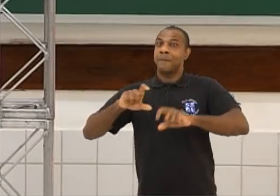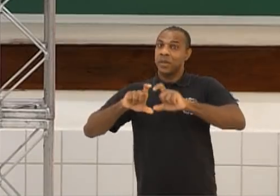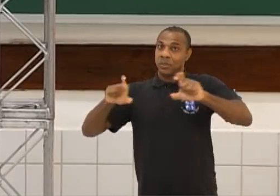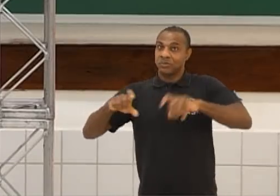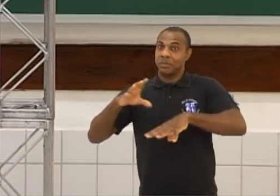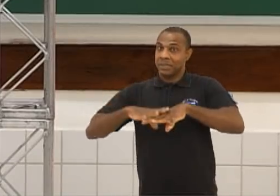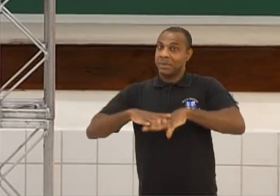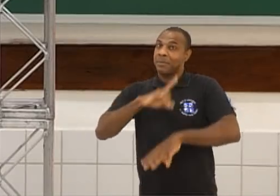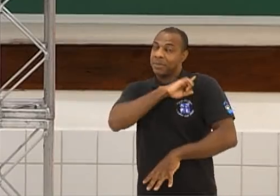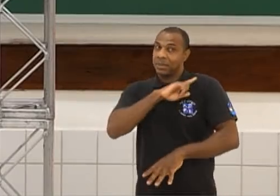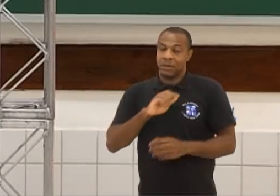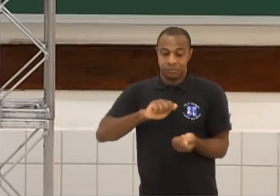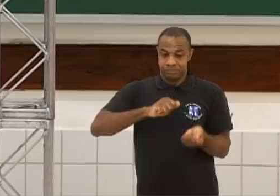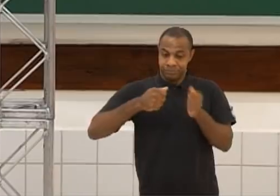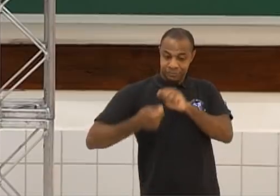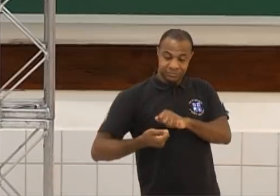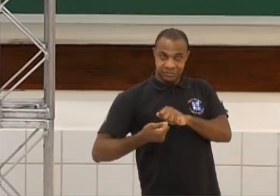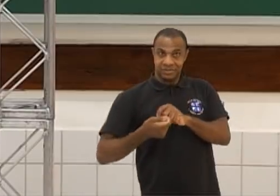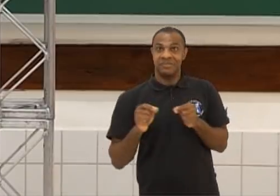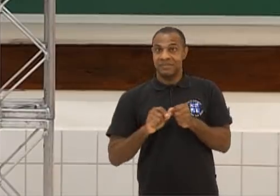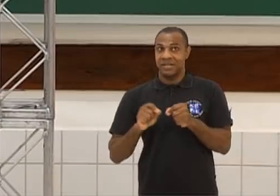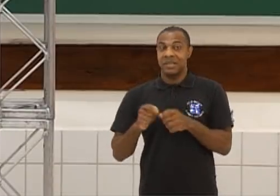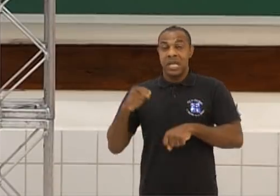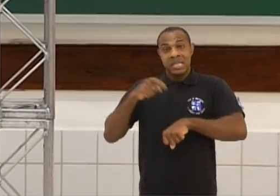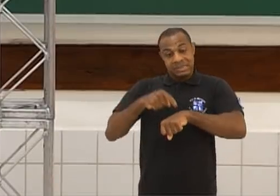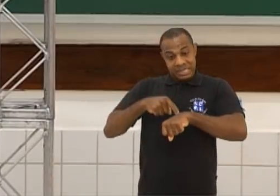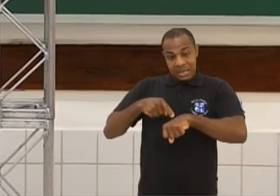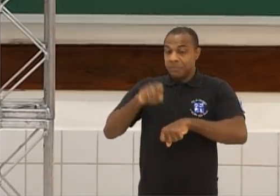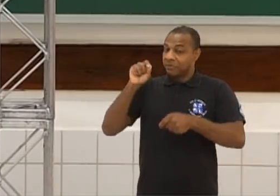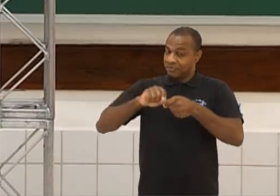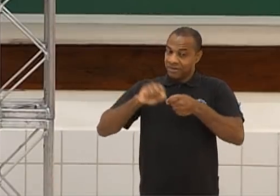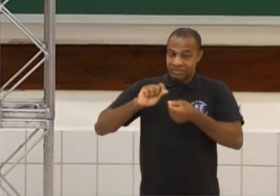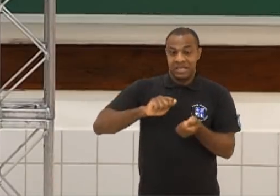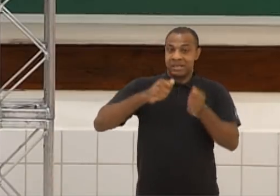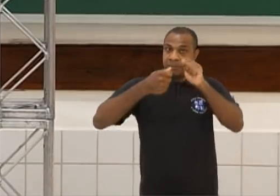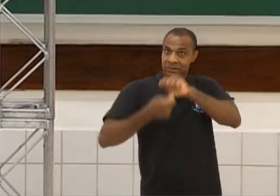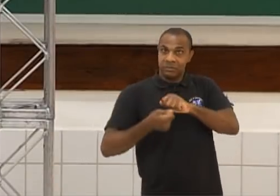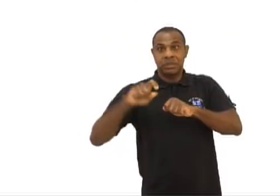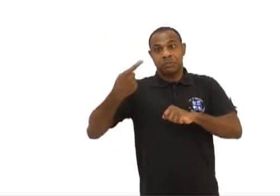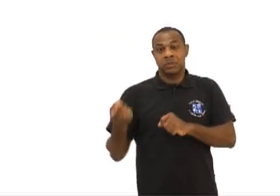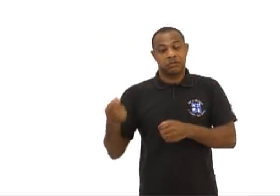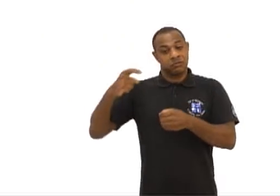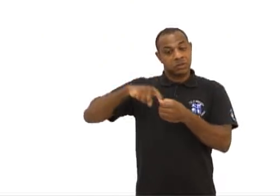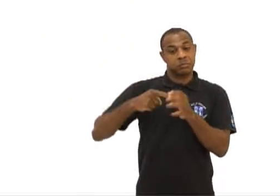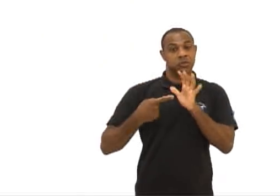essa tradução, né, podemos dizer assim, e nós já voltamos com a resposta.